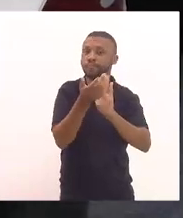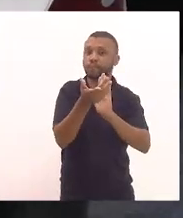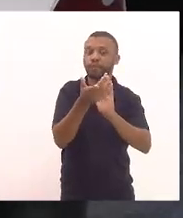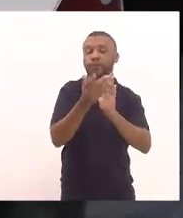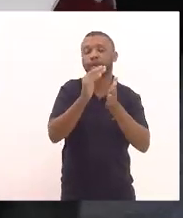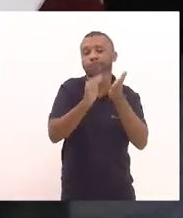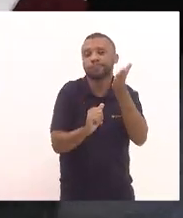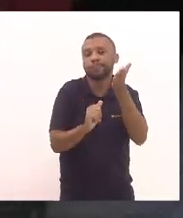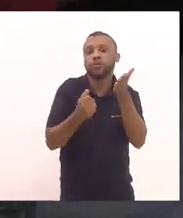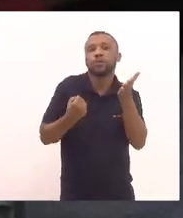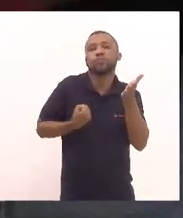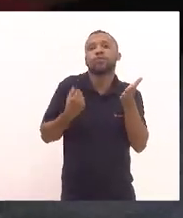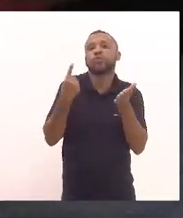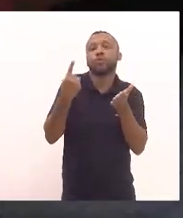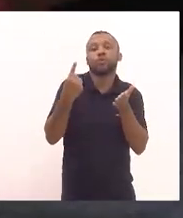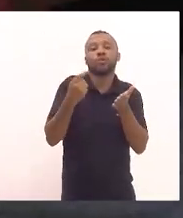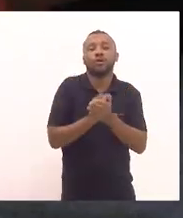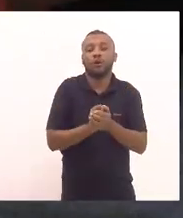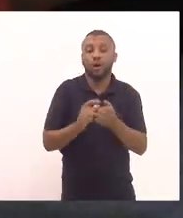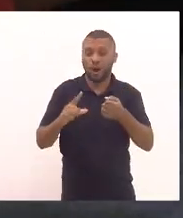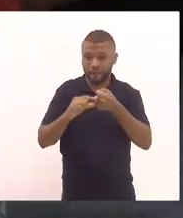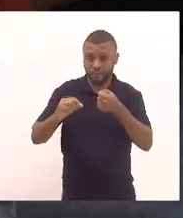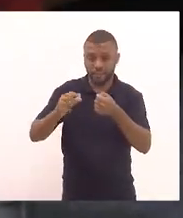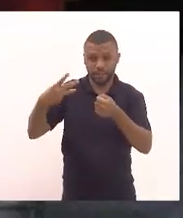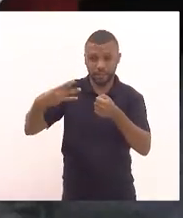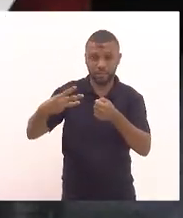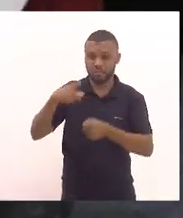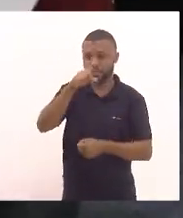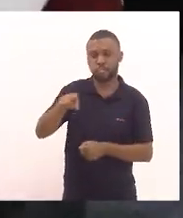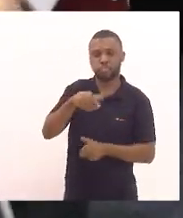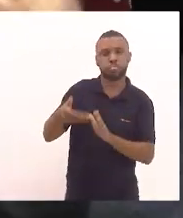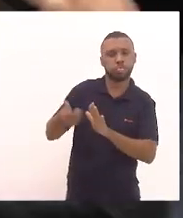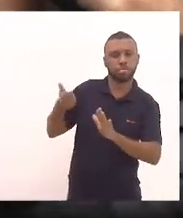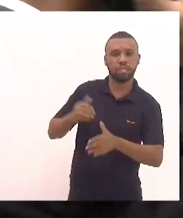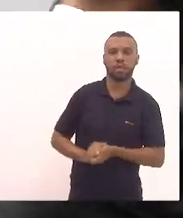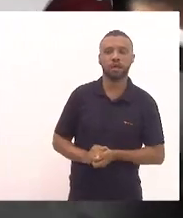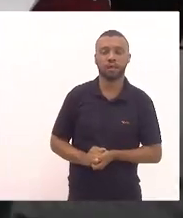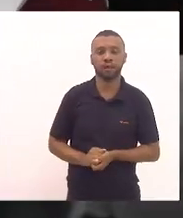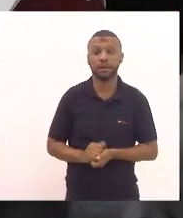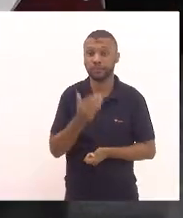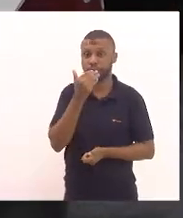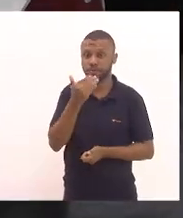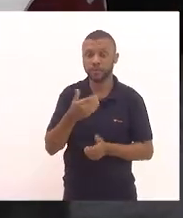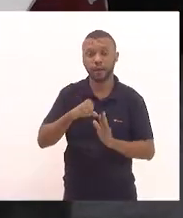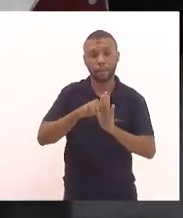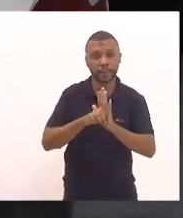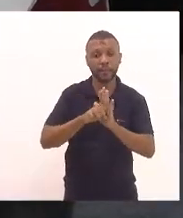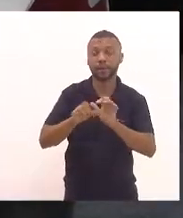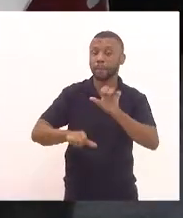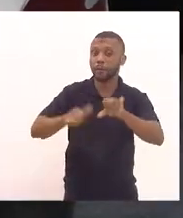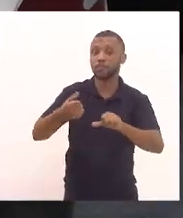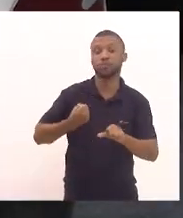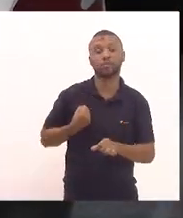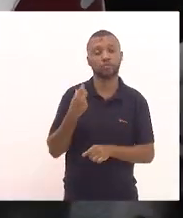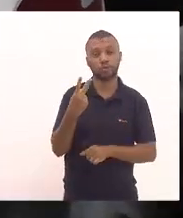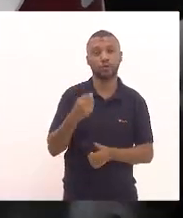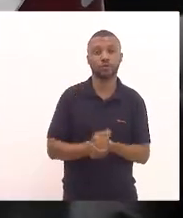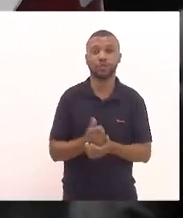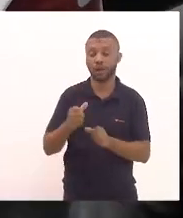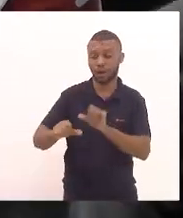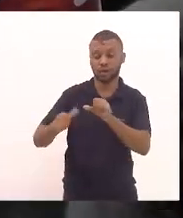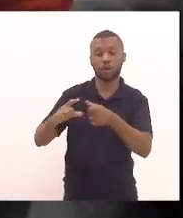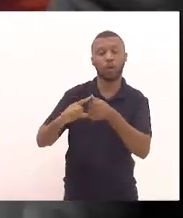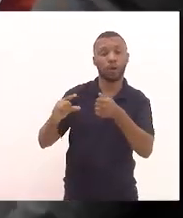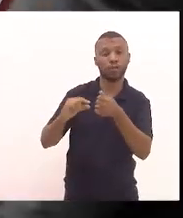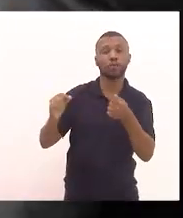1, suprimindo o artigo 3º. E emenda modificativa número 2, alterando o